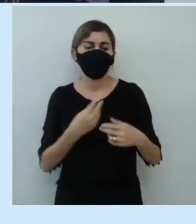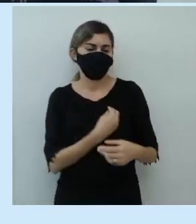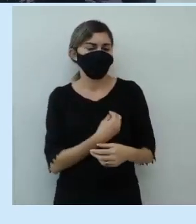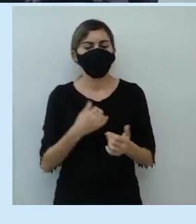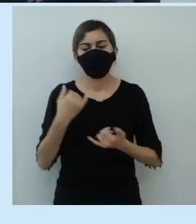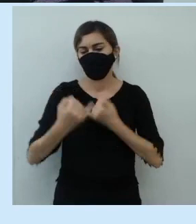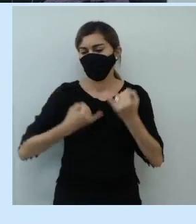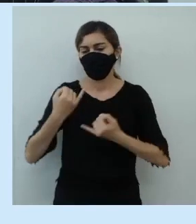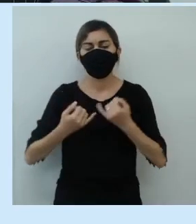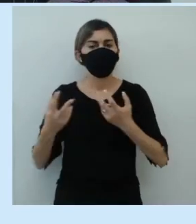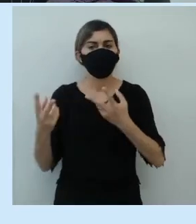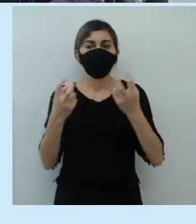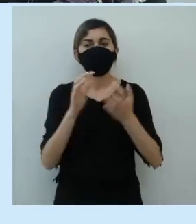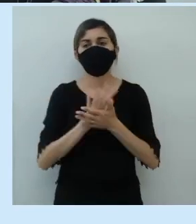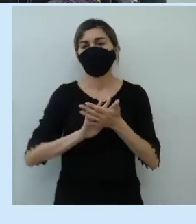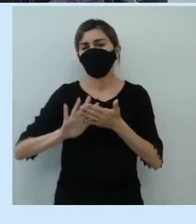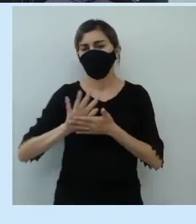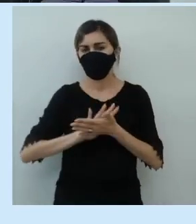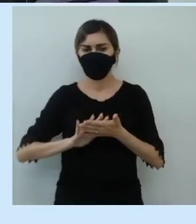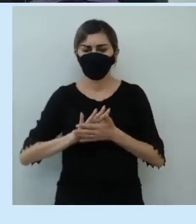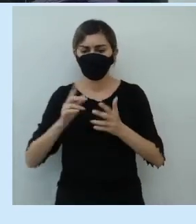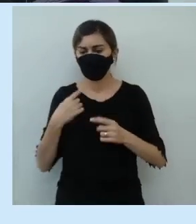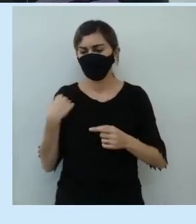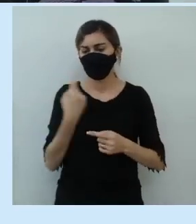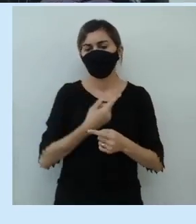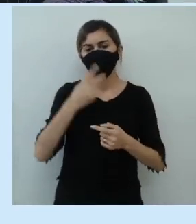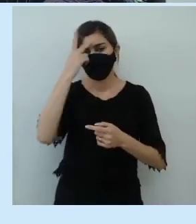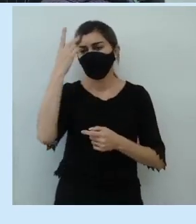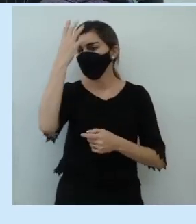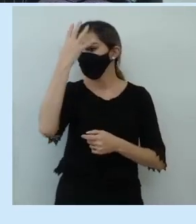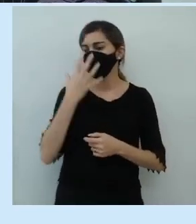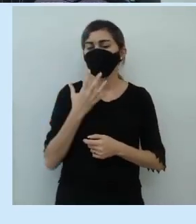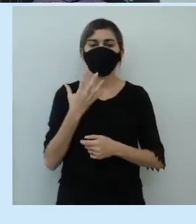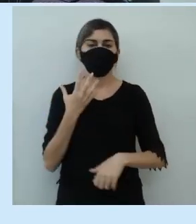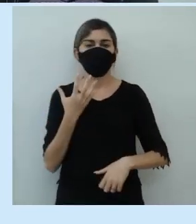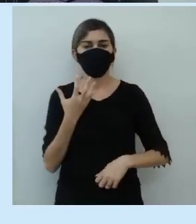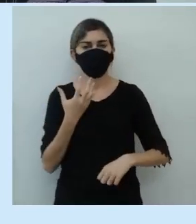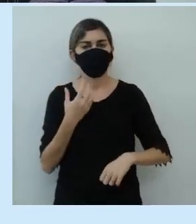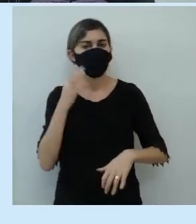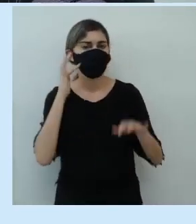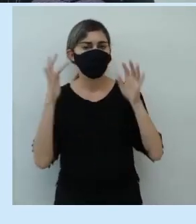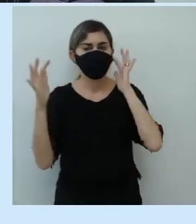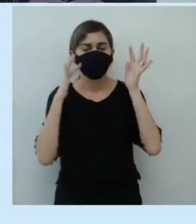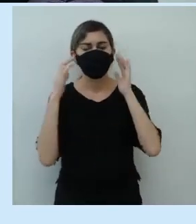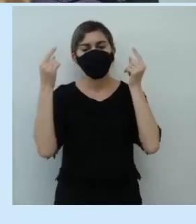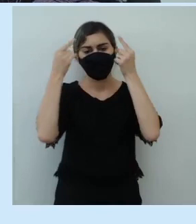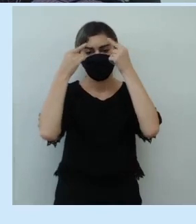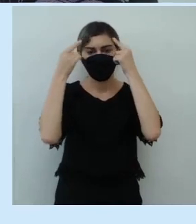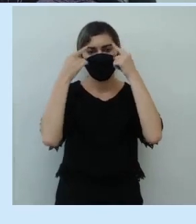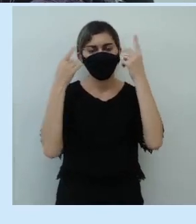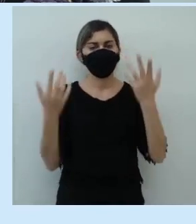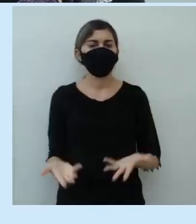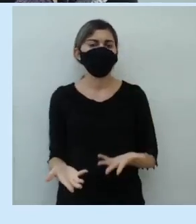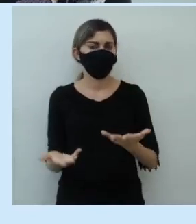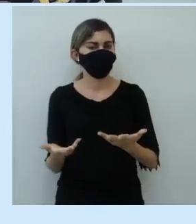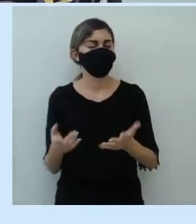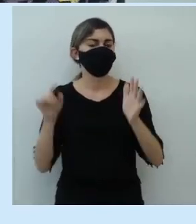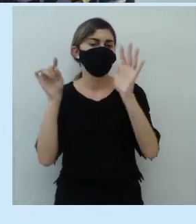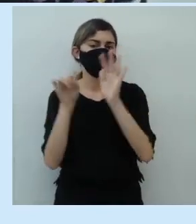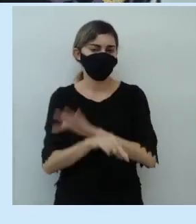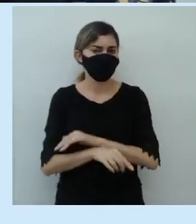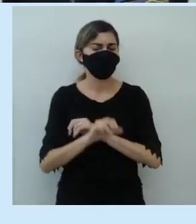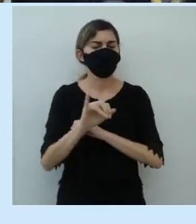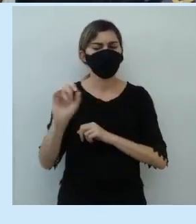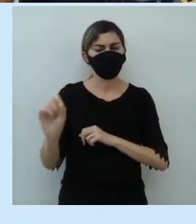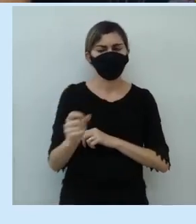nem percebem as coisas. Nós não, nós somos pessoas sérias que vivemos filosofando, pensando e tal. Aí ela faz a pergunta: se